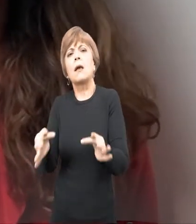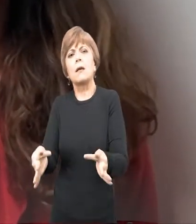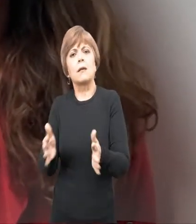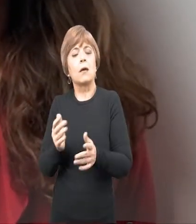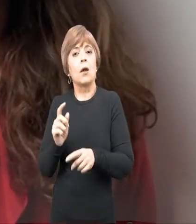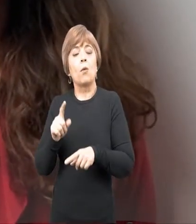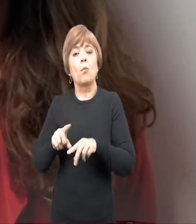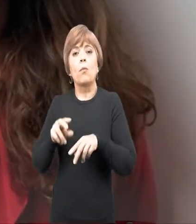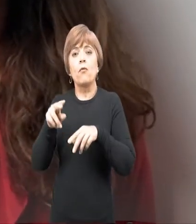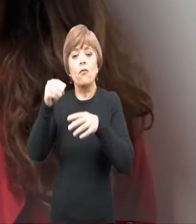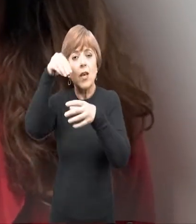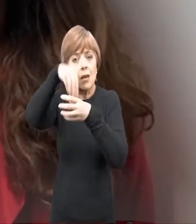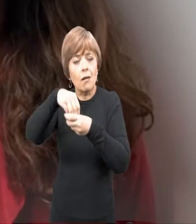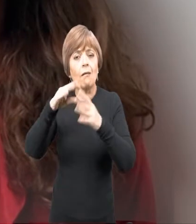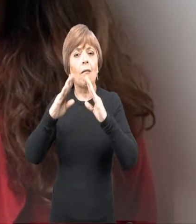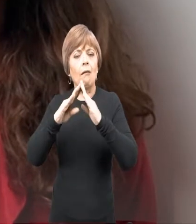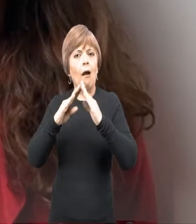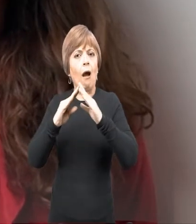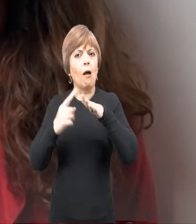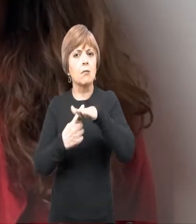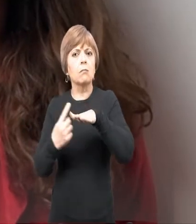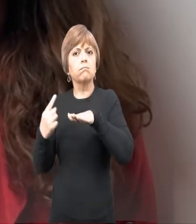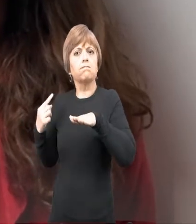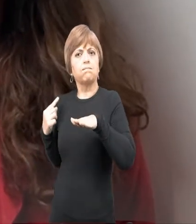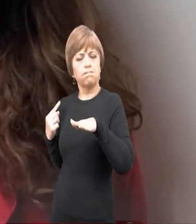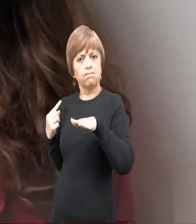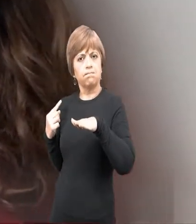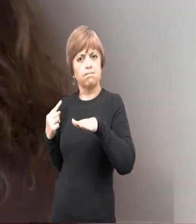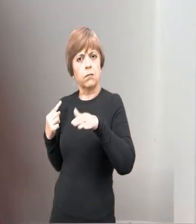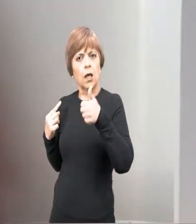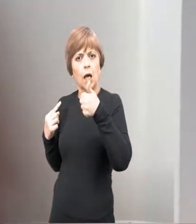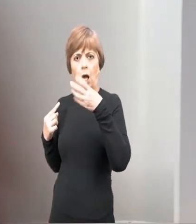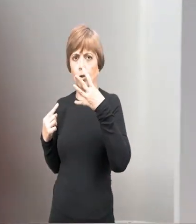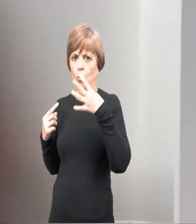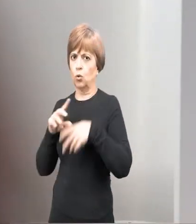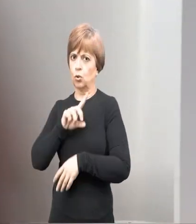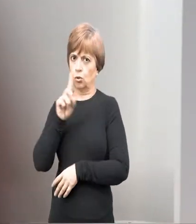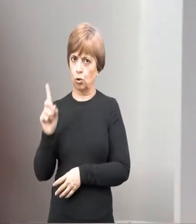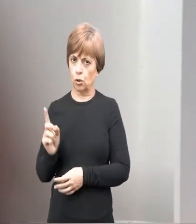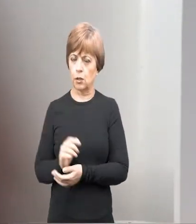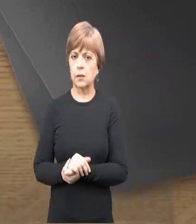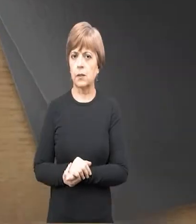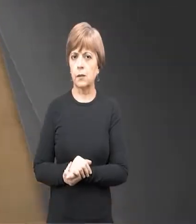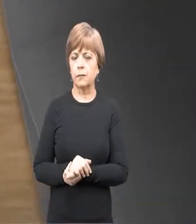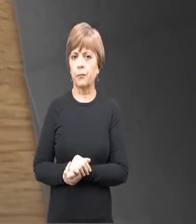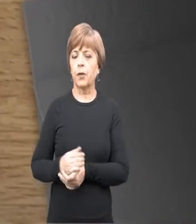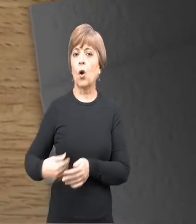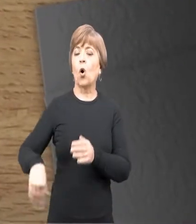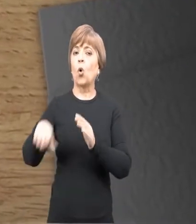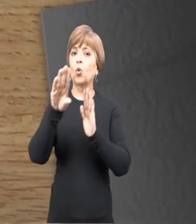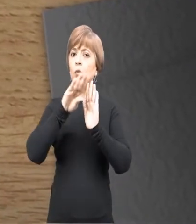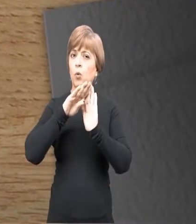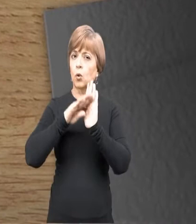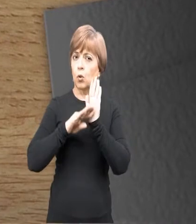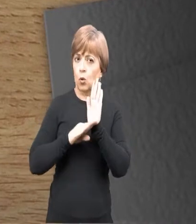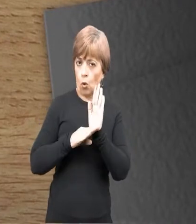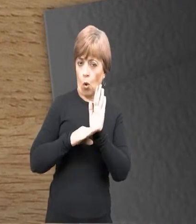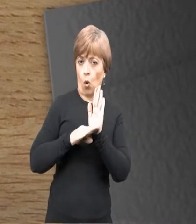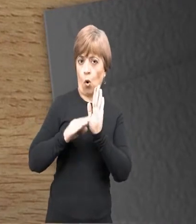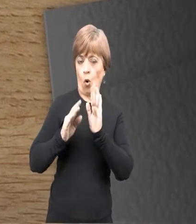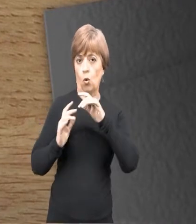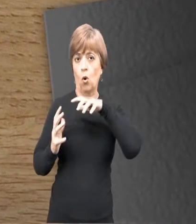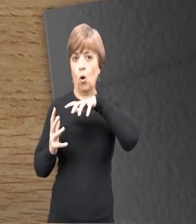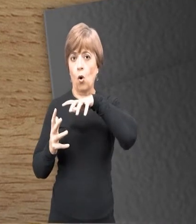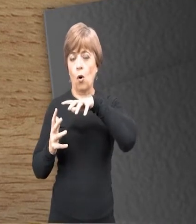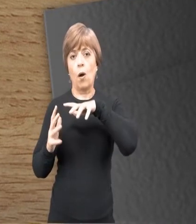ficar nas suas casas em isolamento domiciliar por pelo menos 14 dias. Os protocolos nacional e estadual a respeito